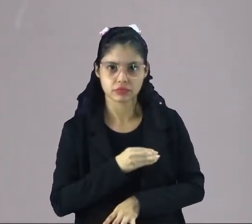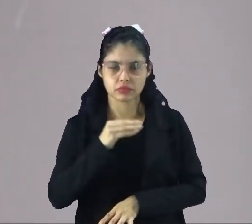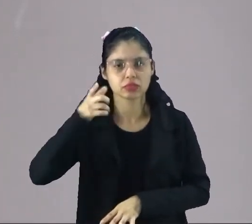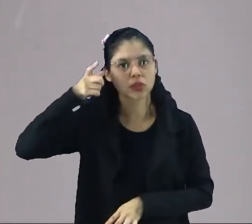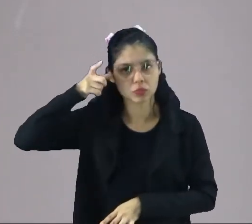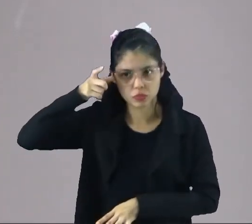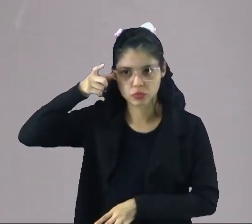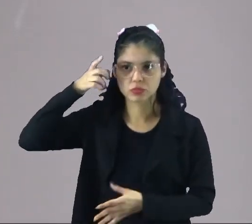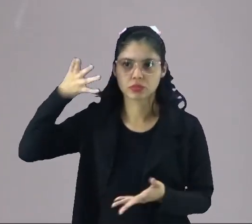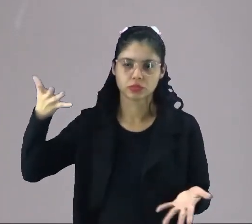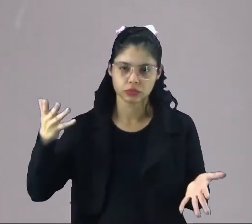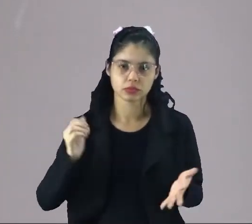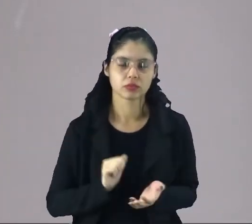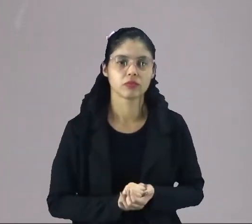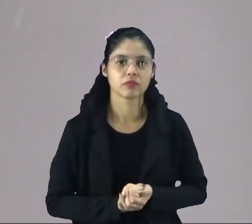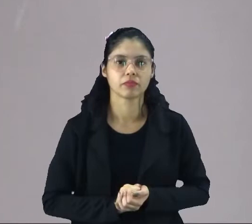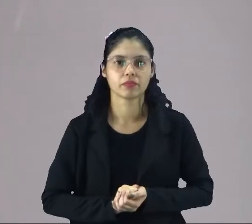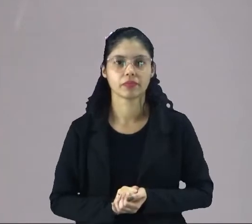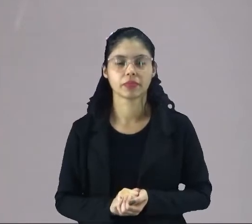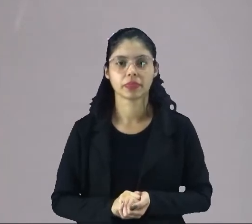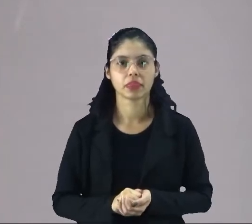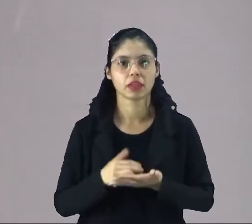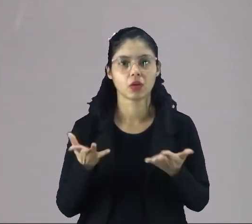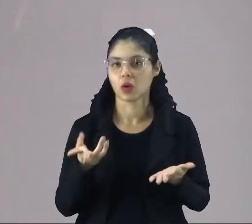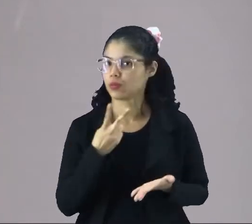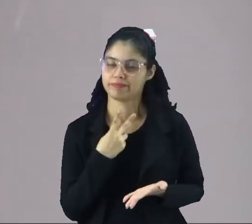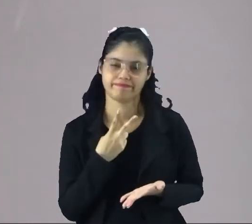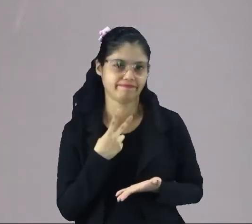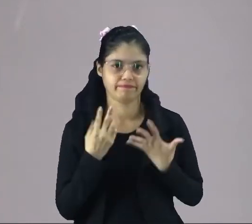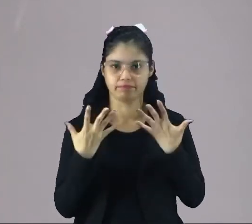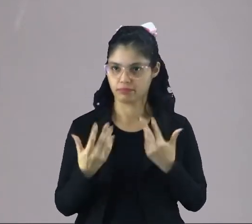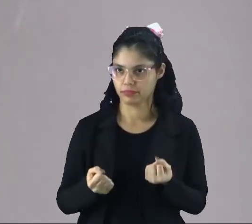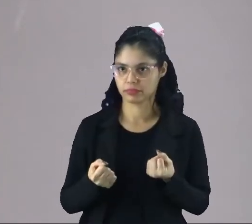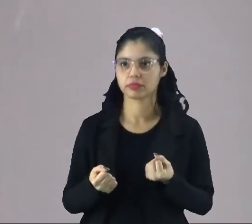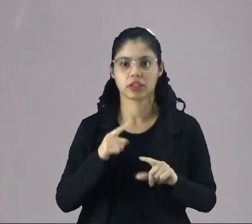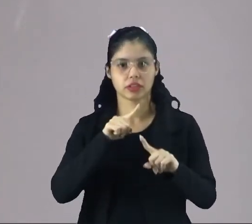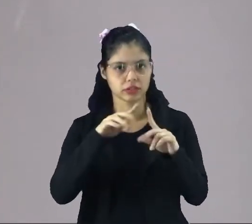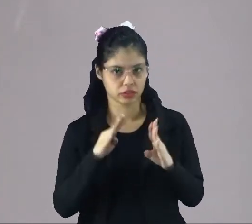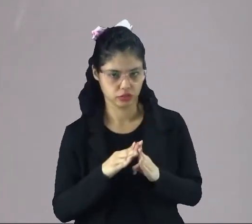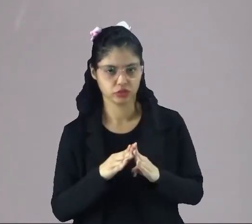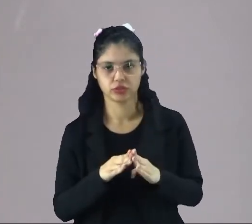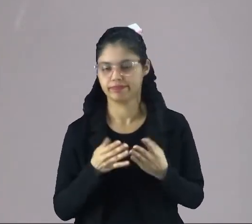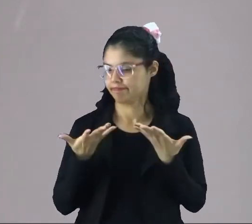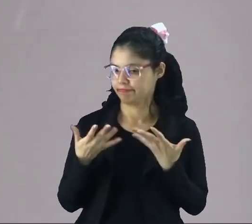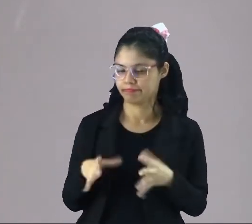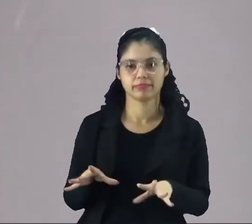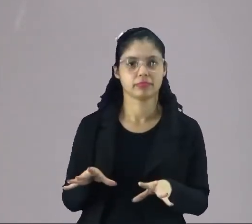demoníaca, leviana, né, pecaminosa. Então, ela não era algo que deveria ser